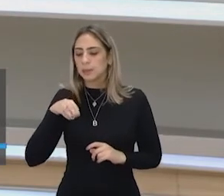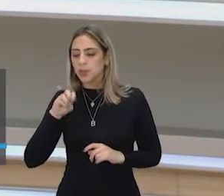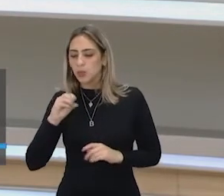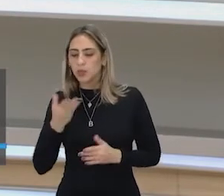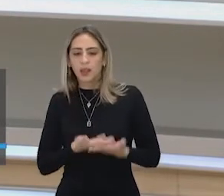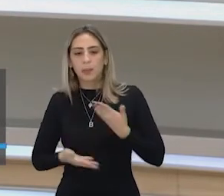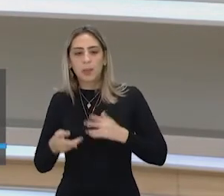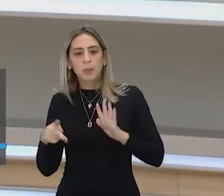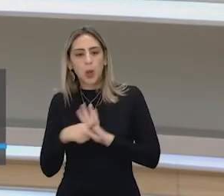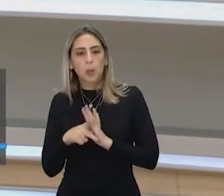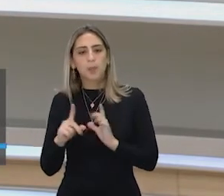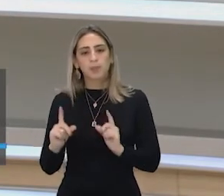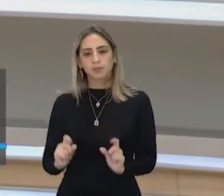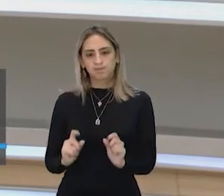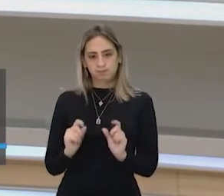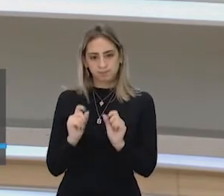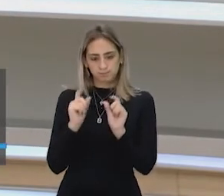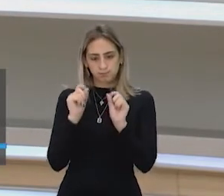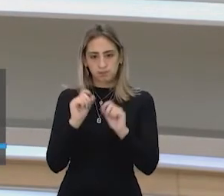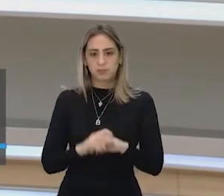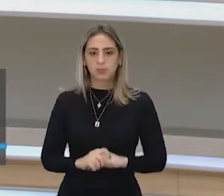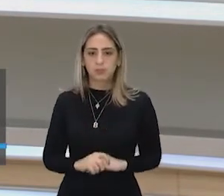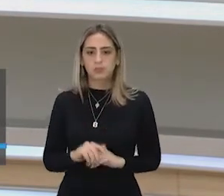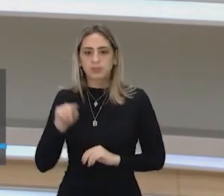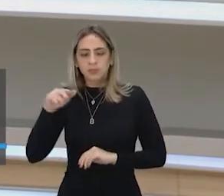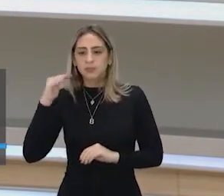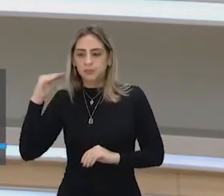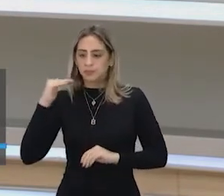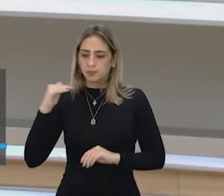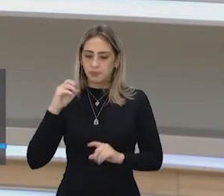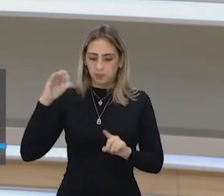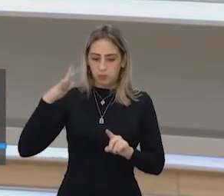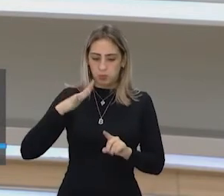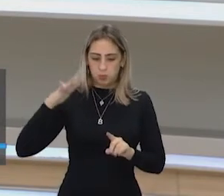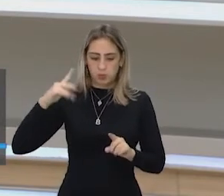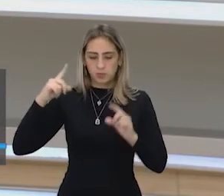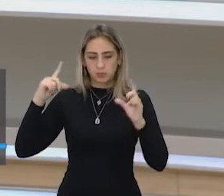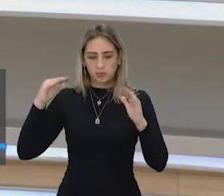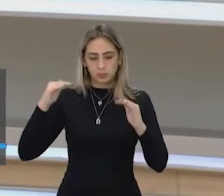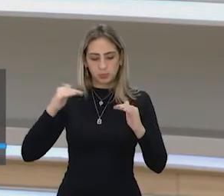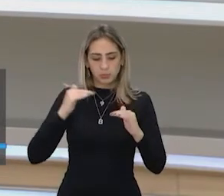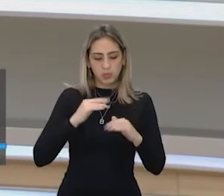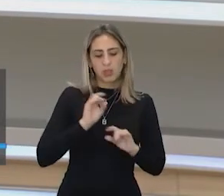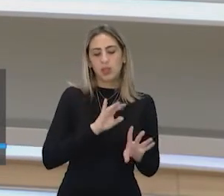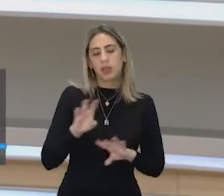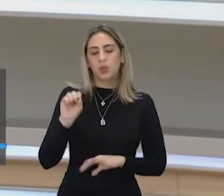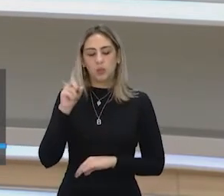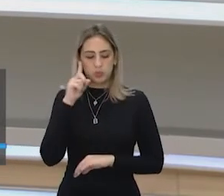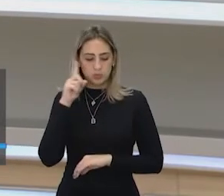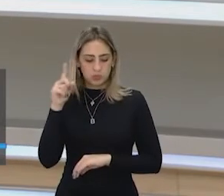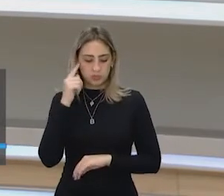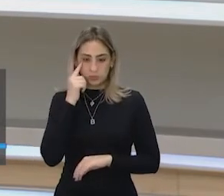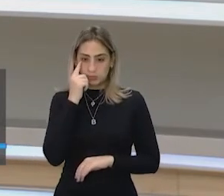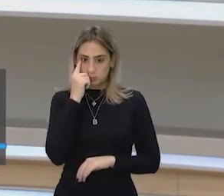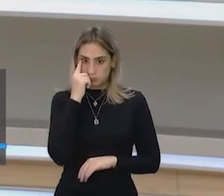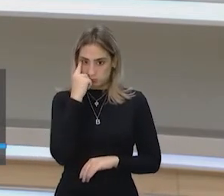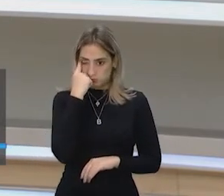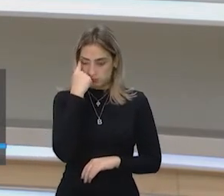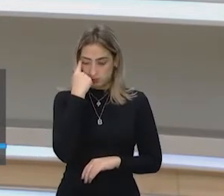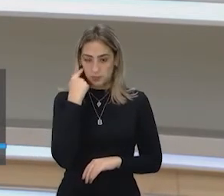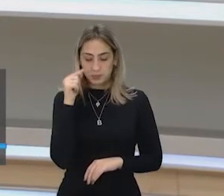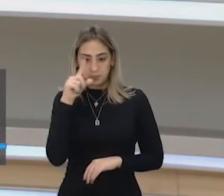tempo, a radiação dele vai diminuindo mais ou menos a cada 8 dias. E essa redução aí